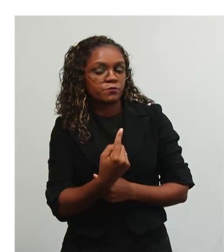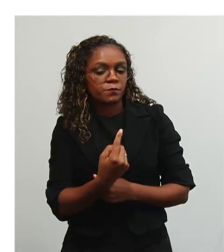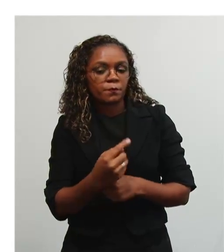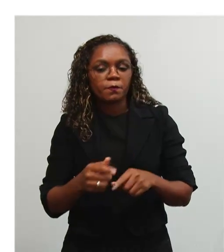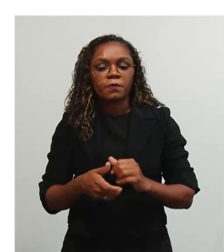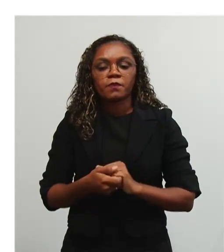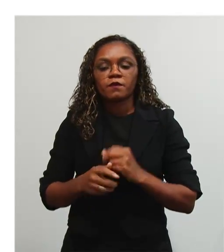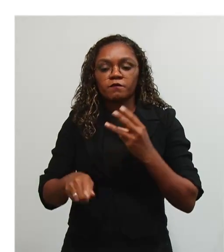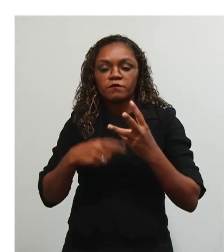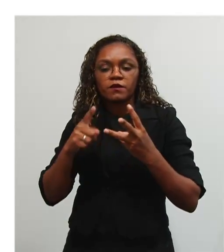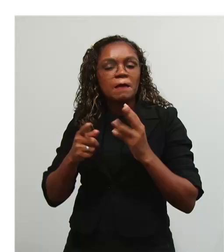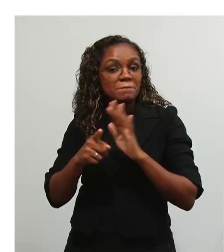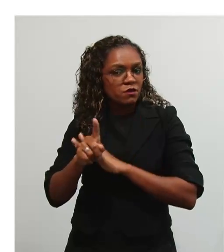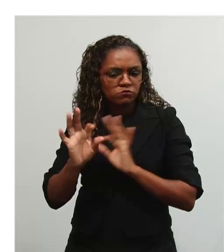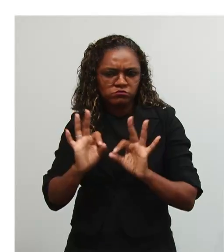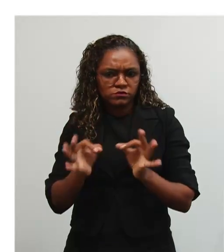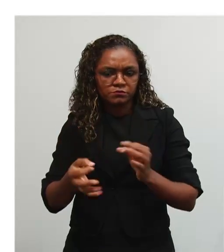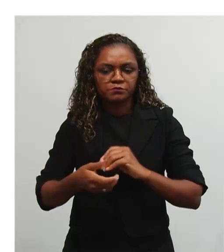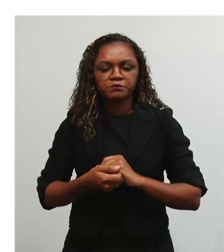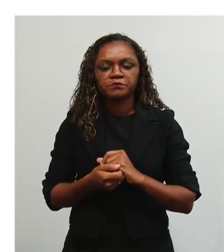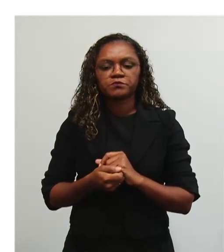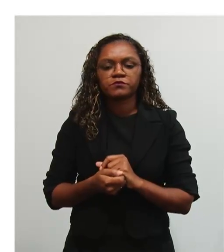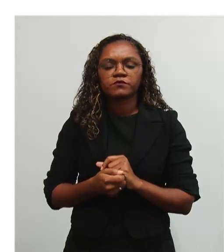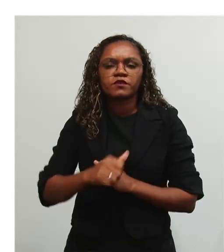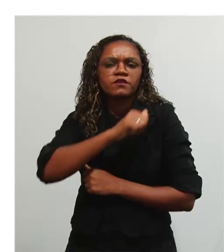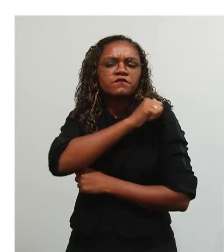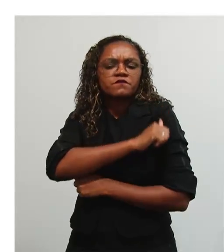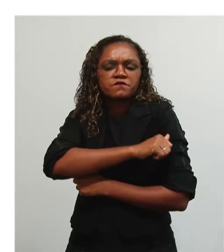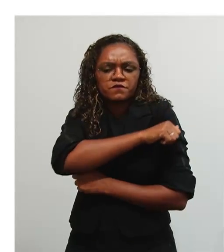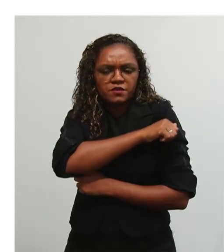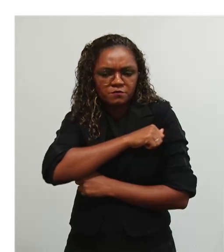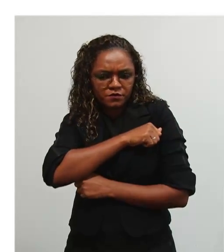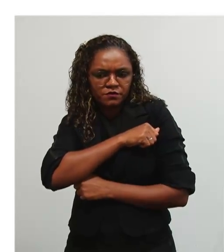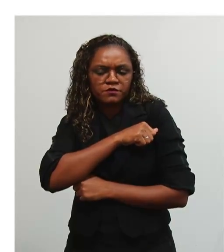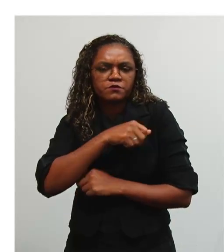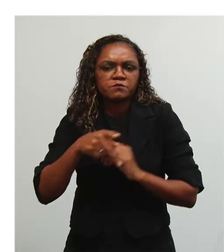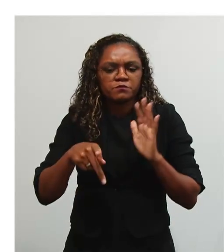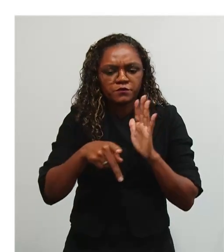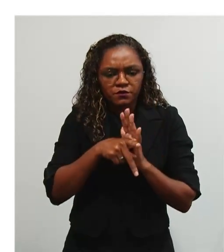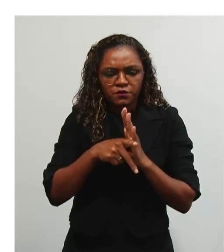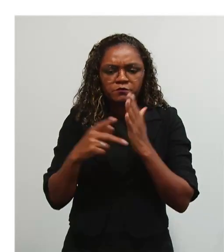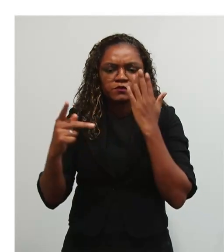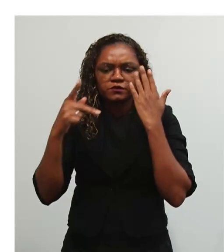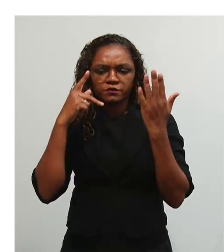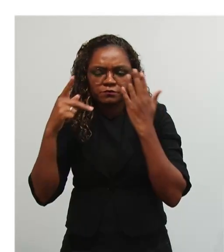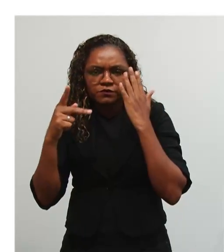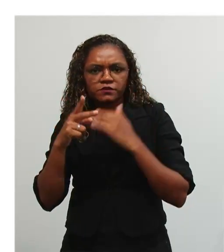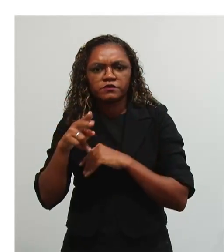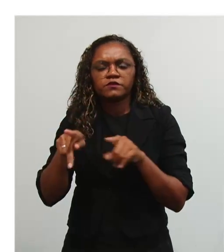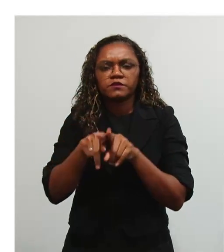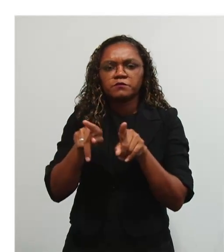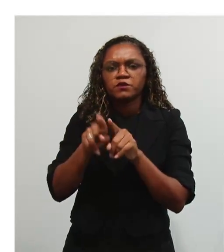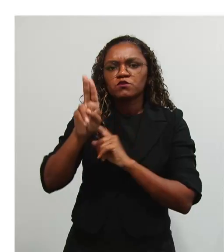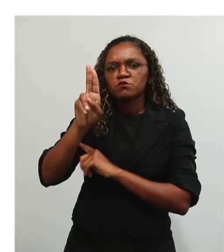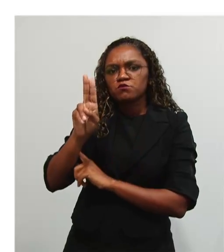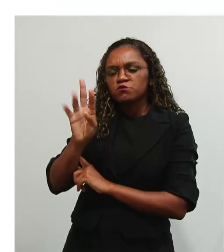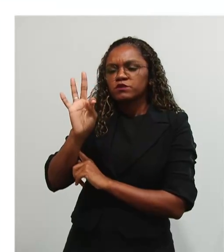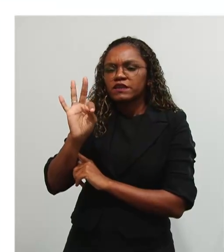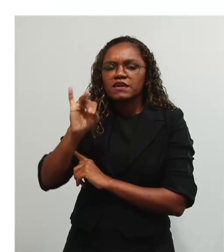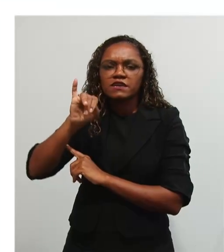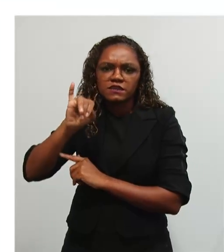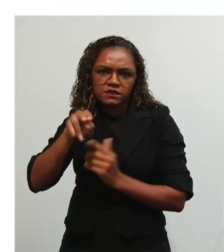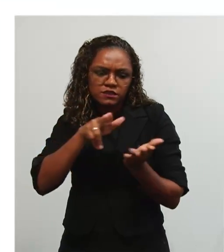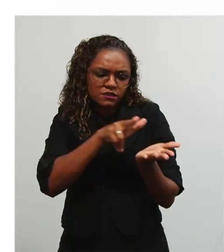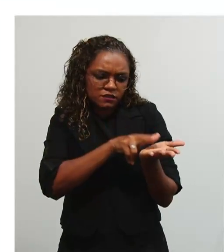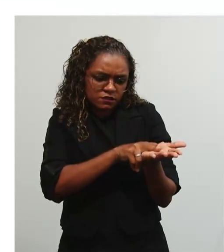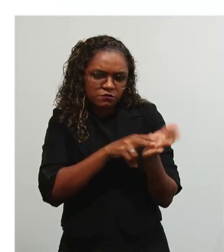unidades de terapia intensiva, as UTIs, lidam com pacientes agressivos? Também, bem interessante essa pergunta, né?